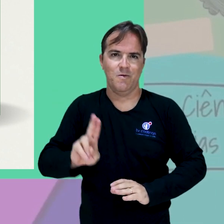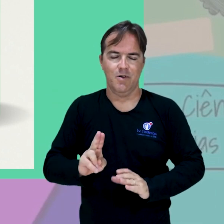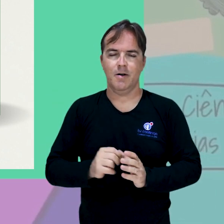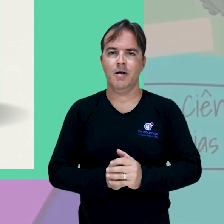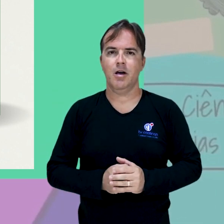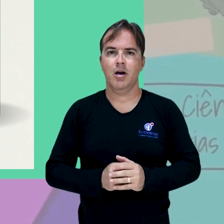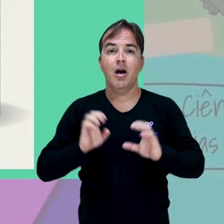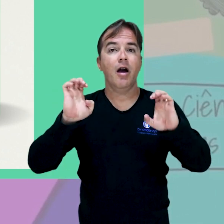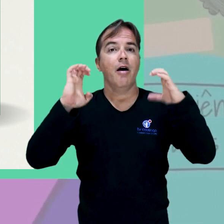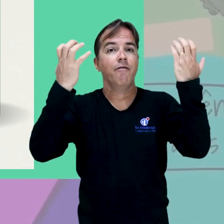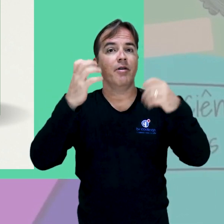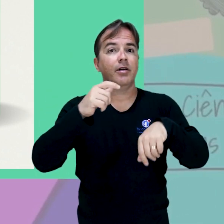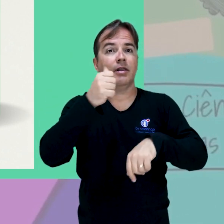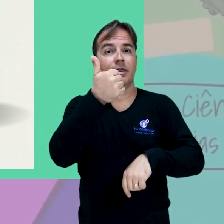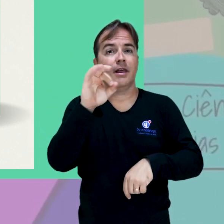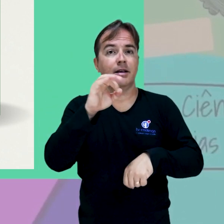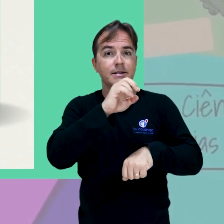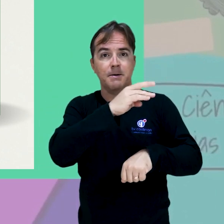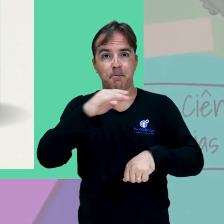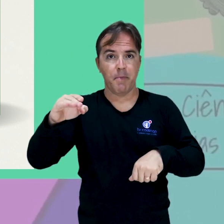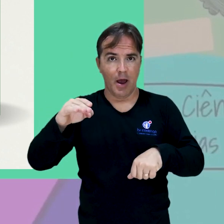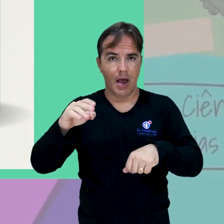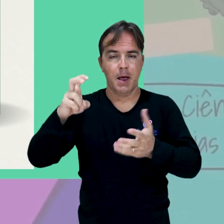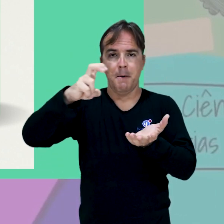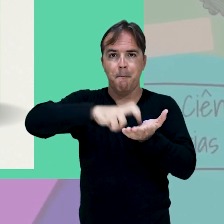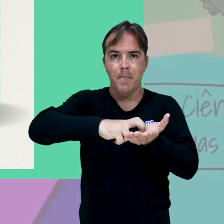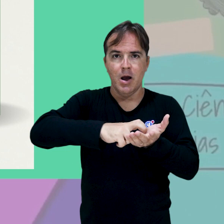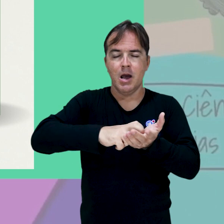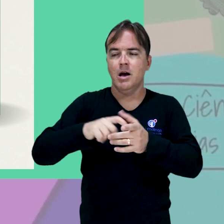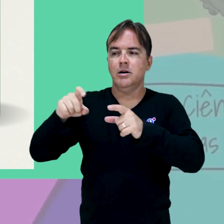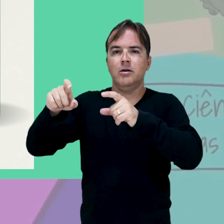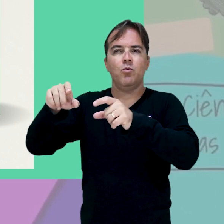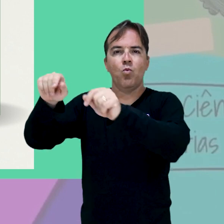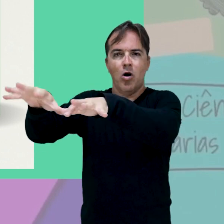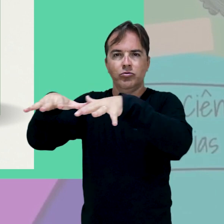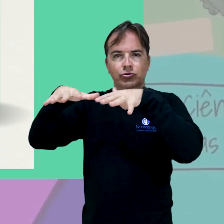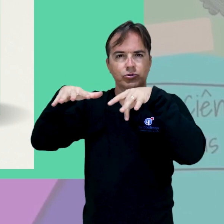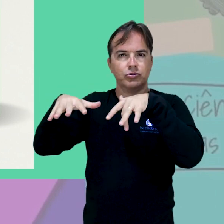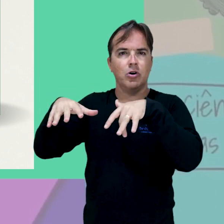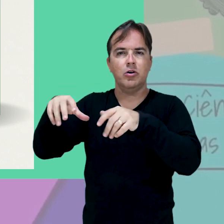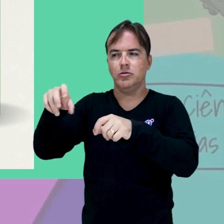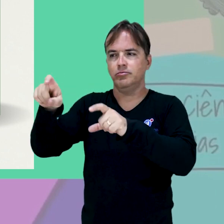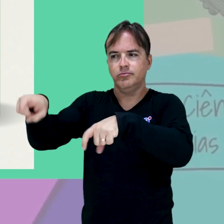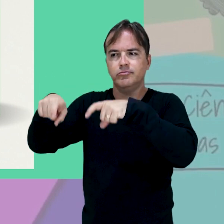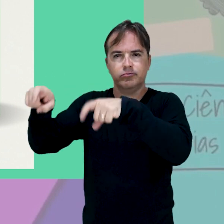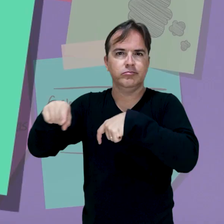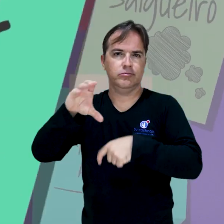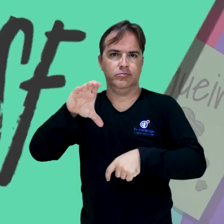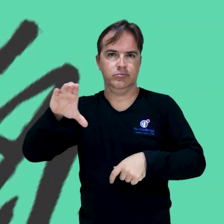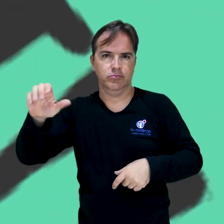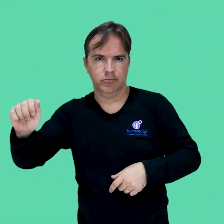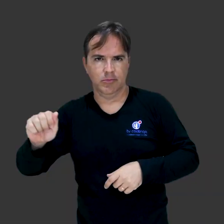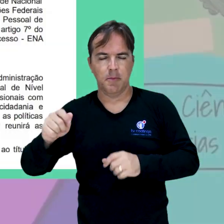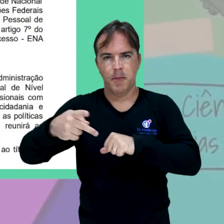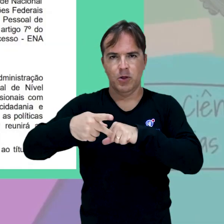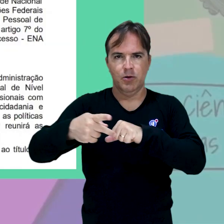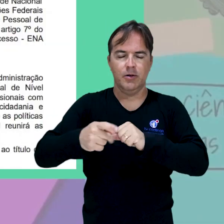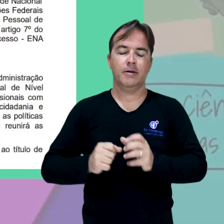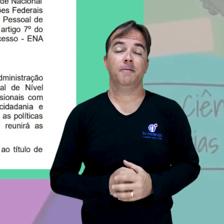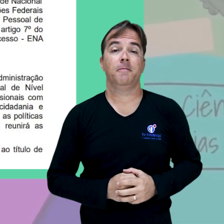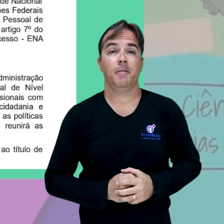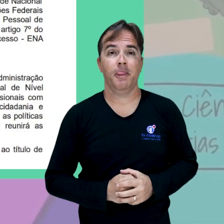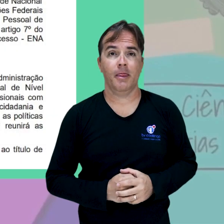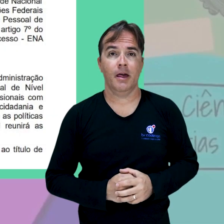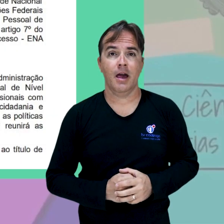da manhã, no auditório do Semanfauna, no campus de Ciências Agrárias da Univasf, em Petrolina.